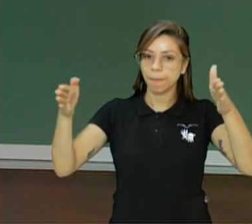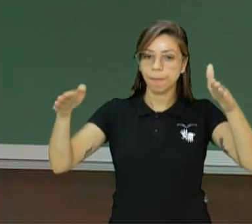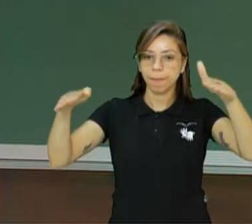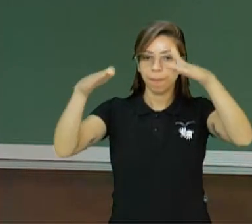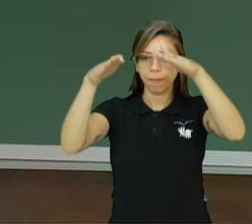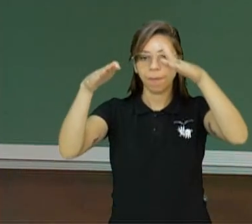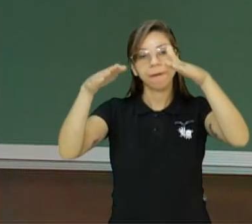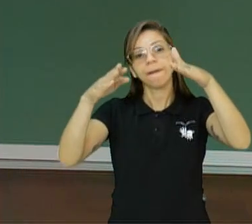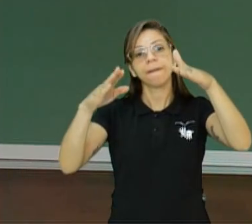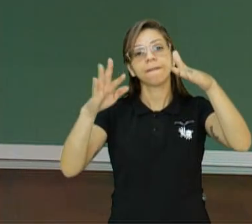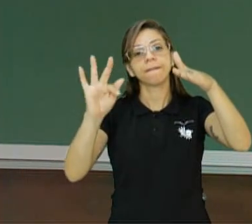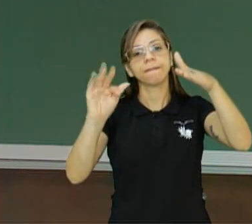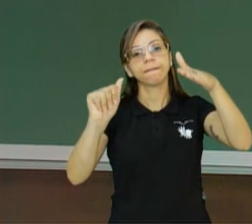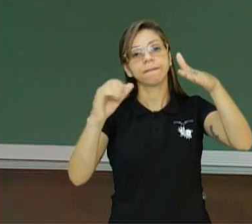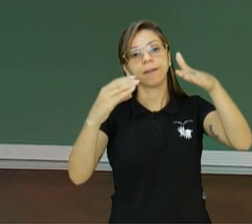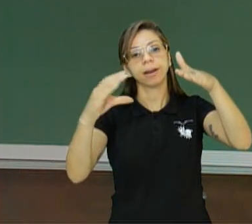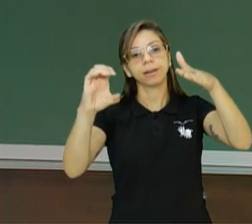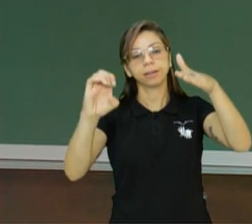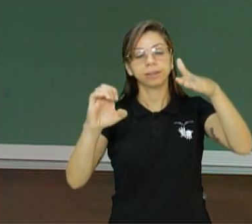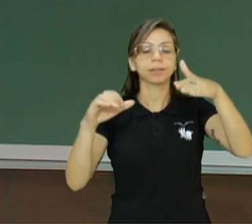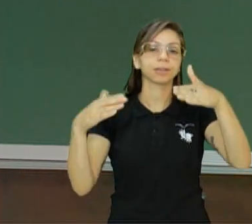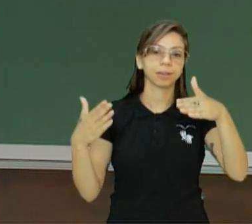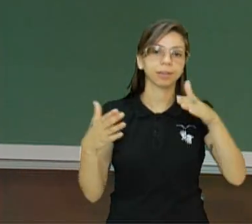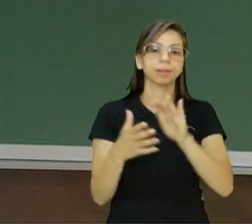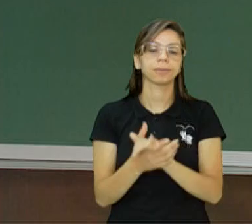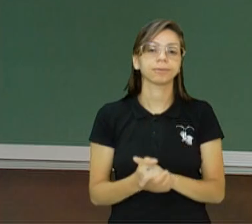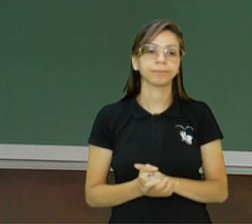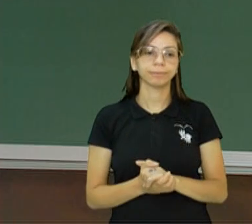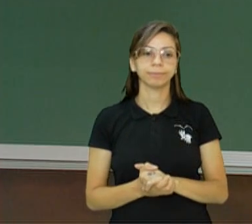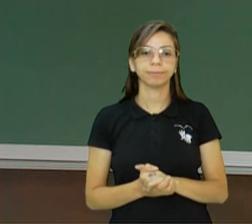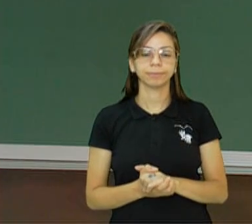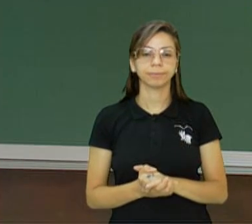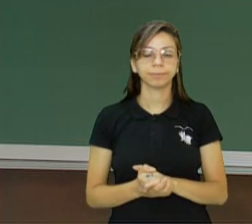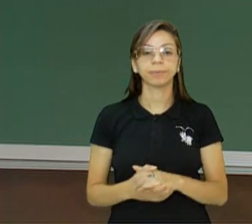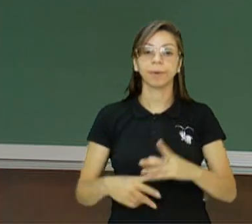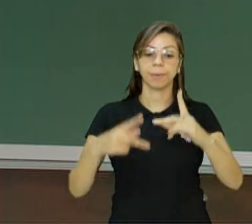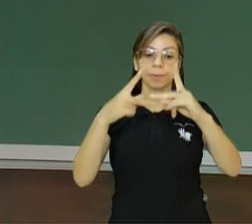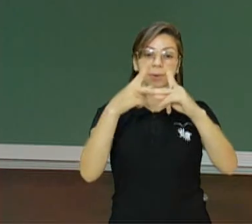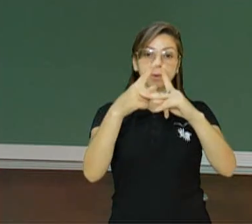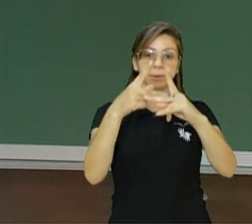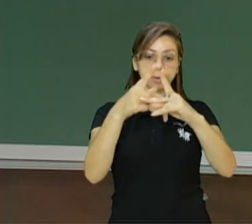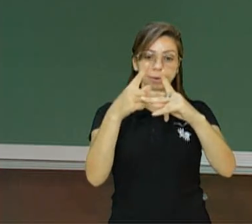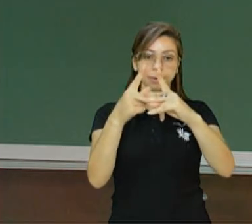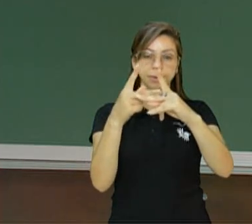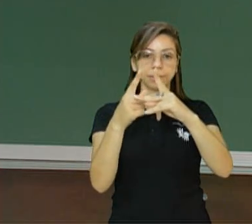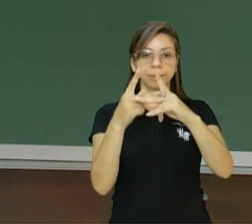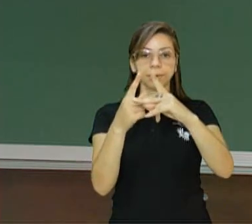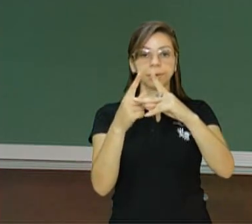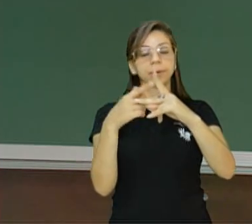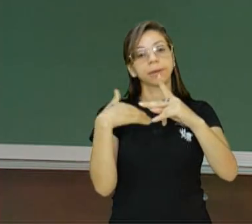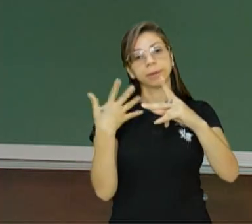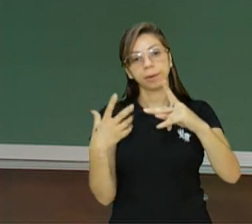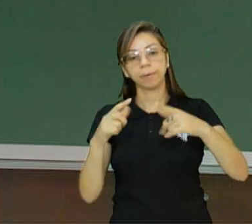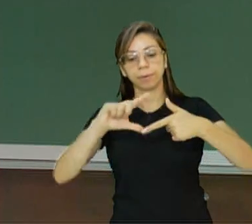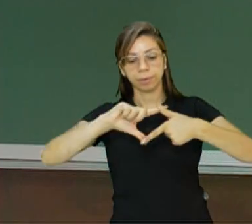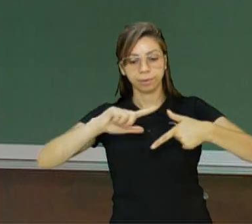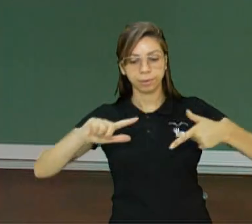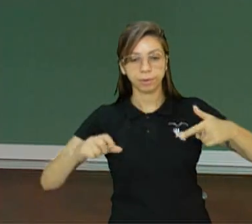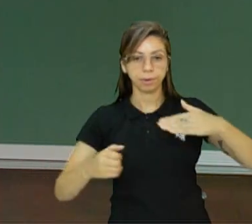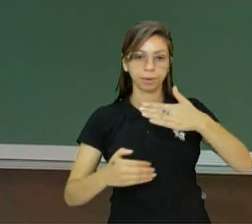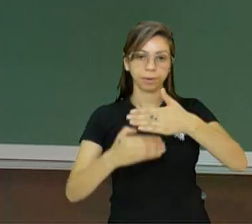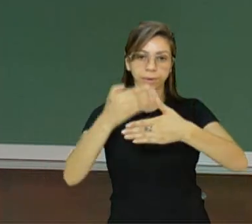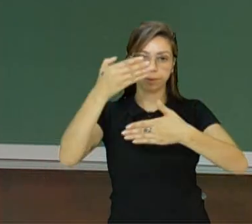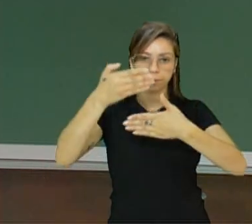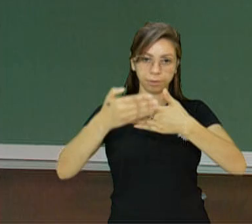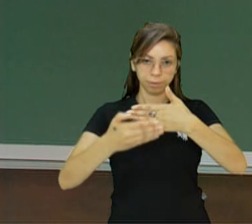8 lados, 8 faces. Essas faces são quem? Triângulos. Então, qual é a forma geométrica